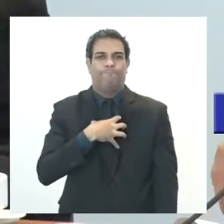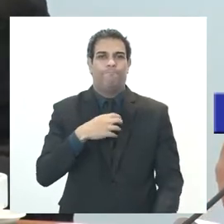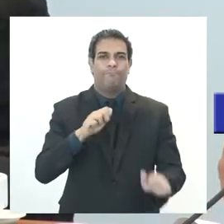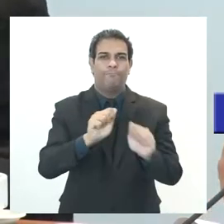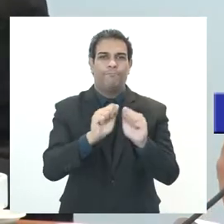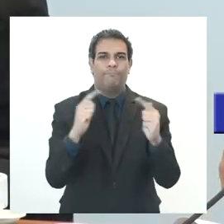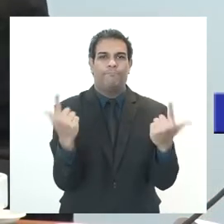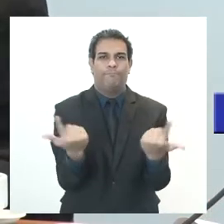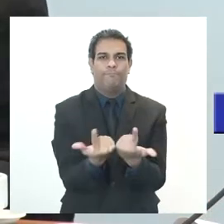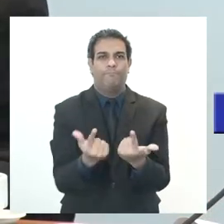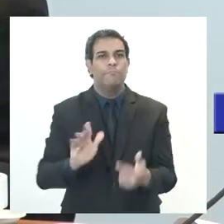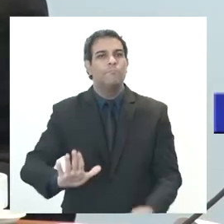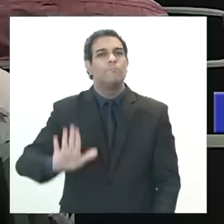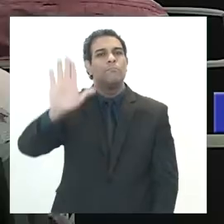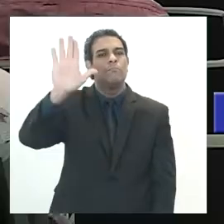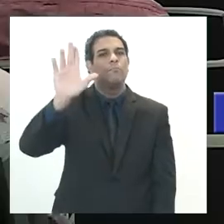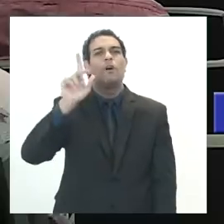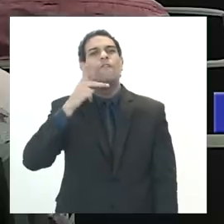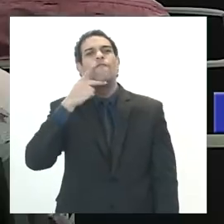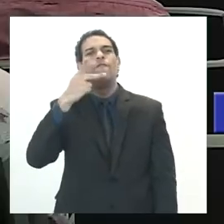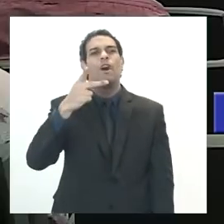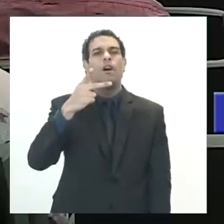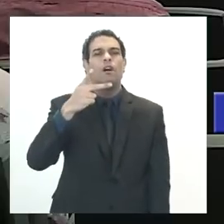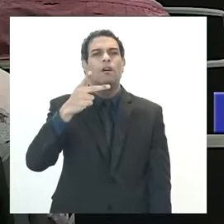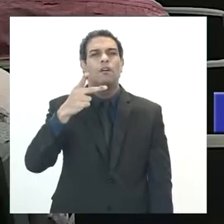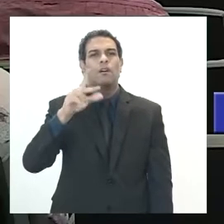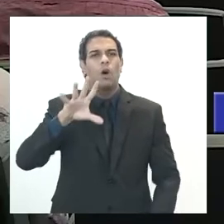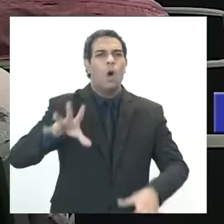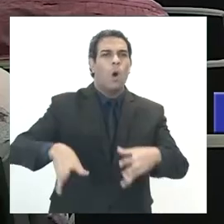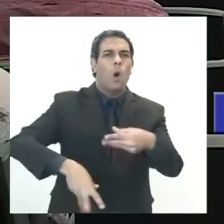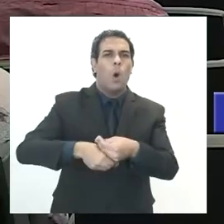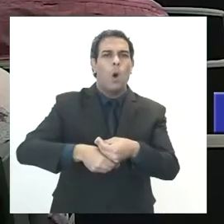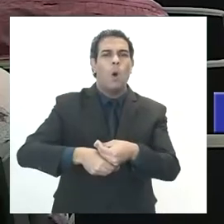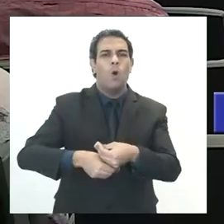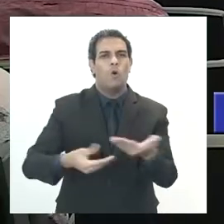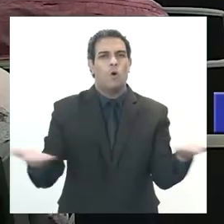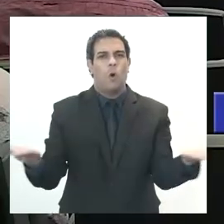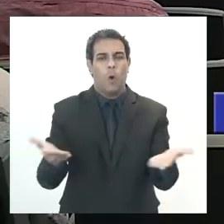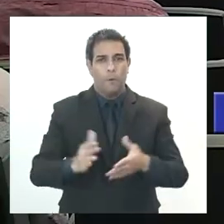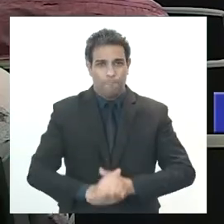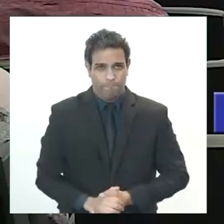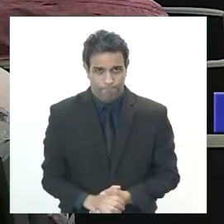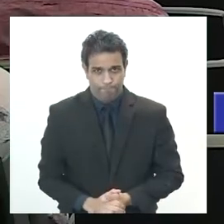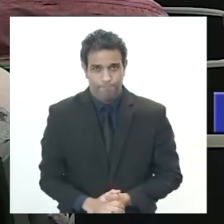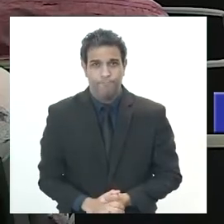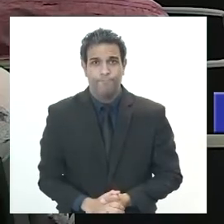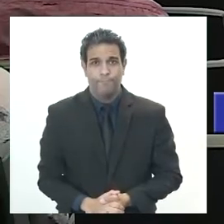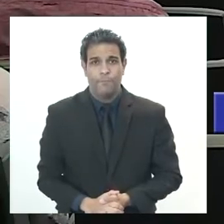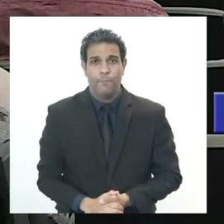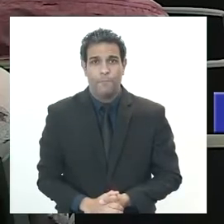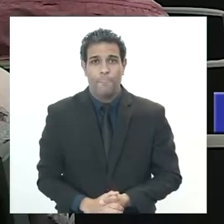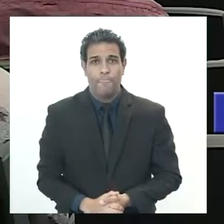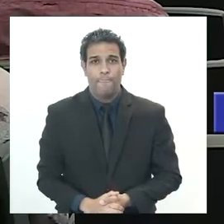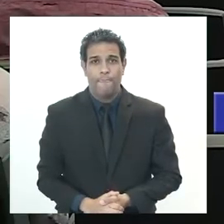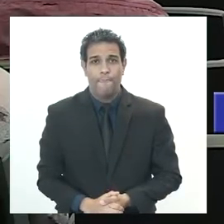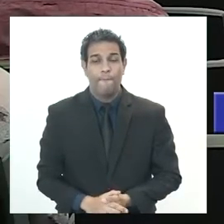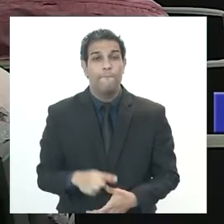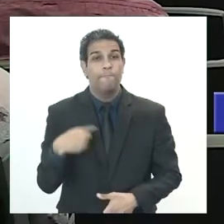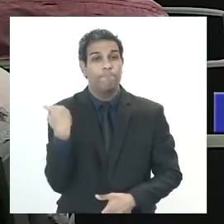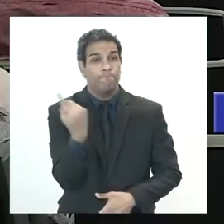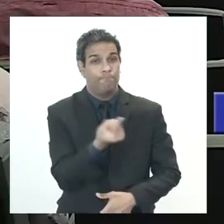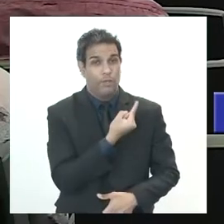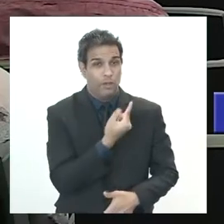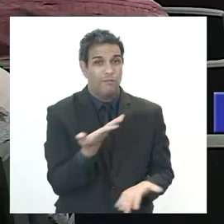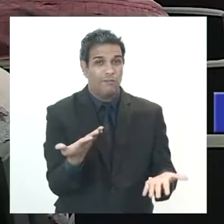Legislativa em 1 é só fazer a menção é nós